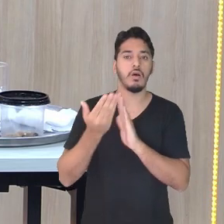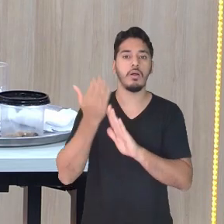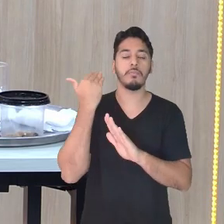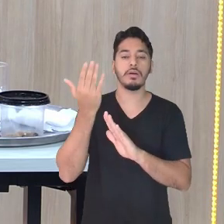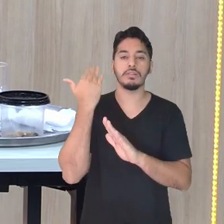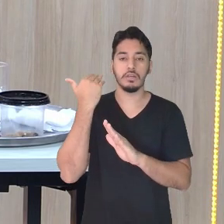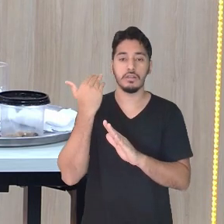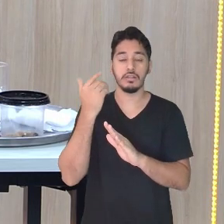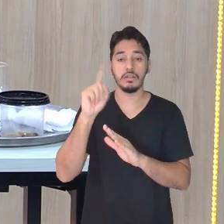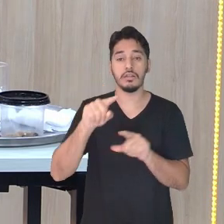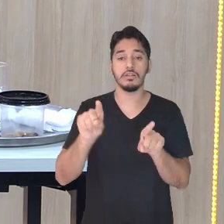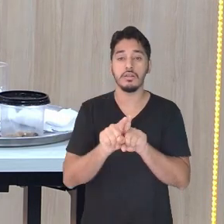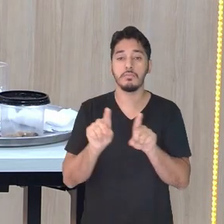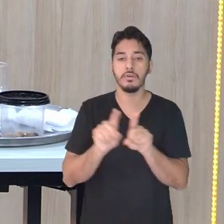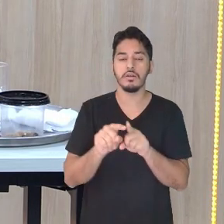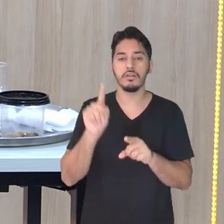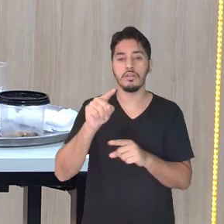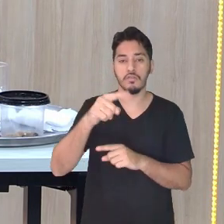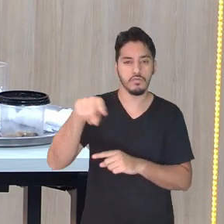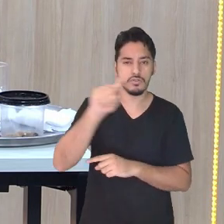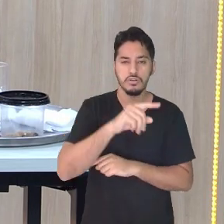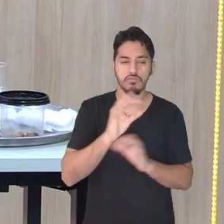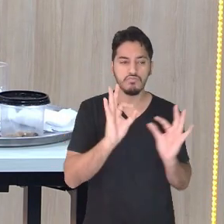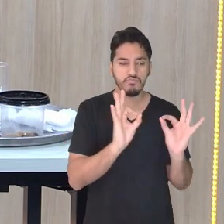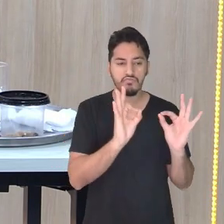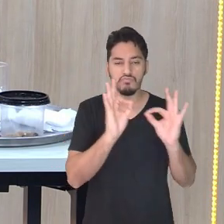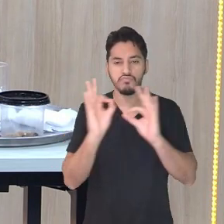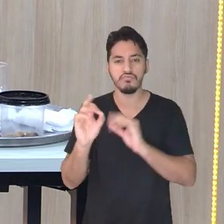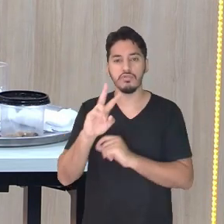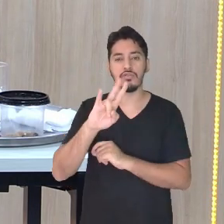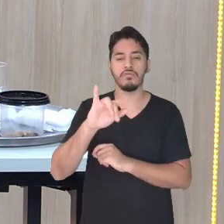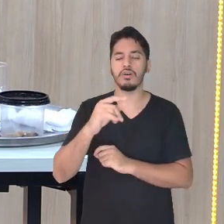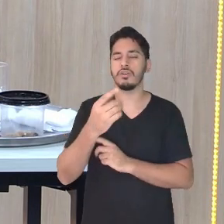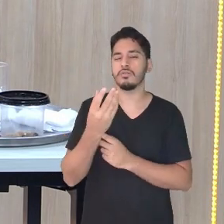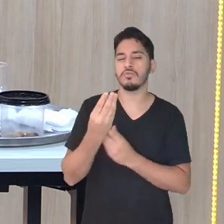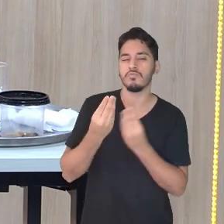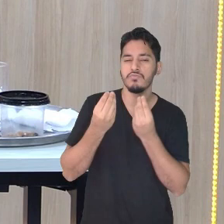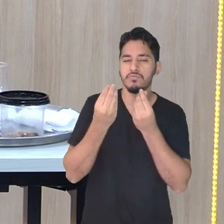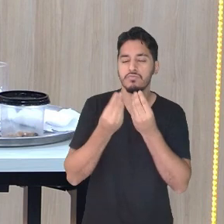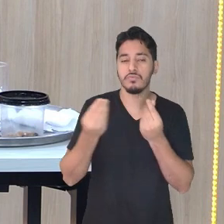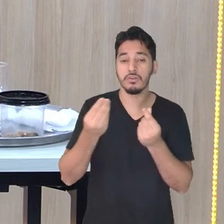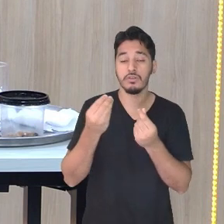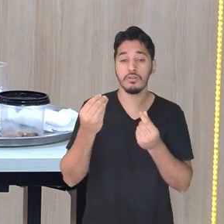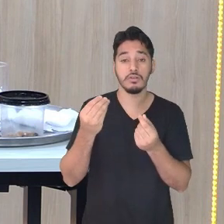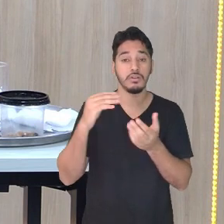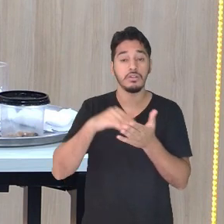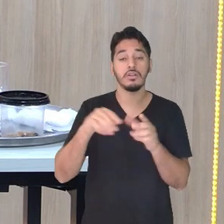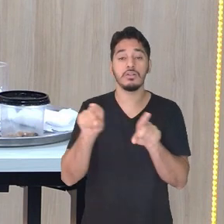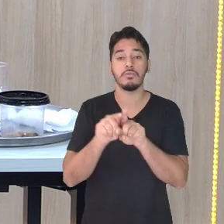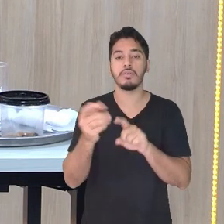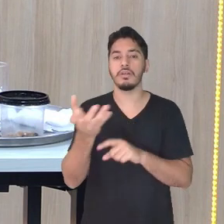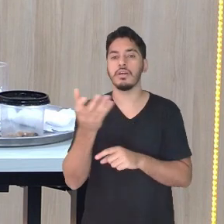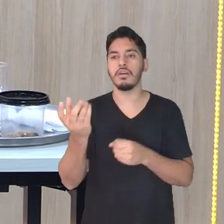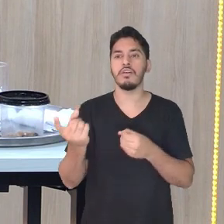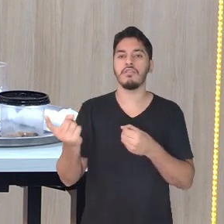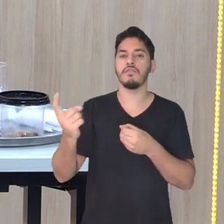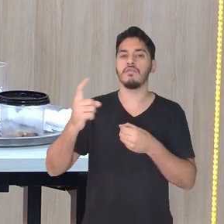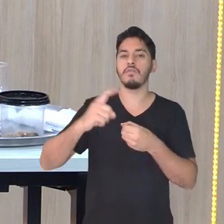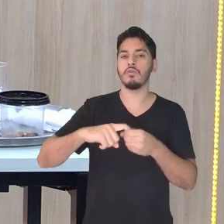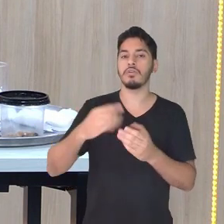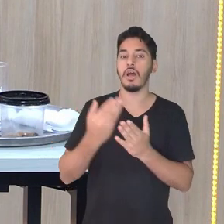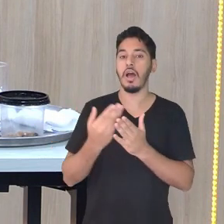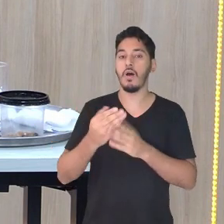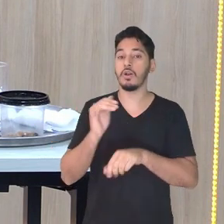forma também, pessoal, de quem não assistiu, vai sentir aqui um gostinho e até mesmo querer voltar